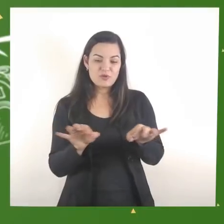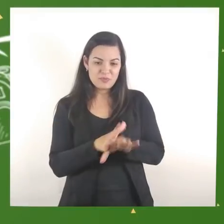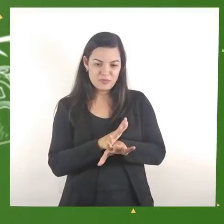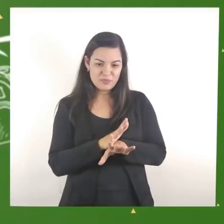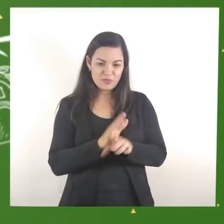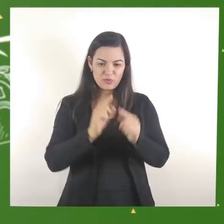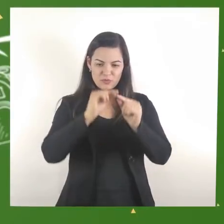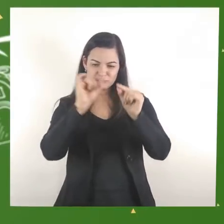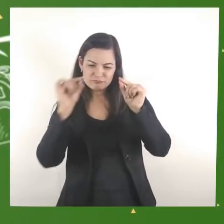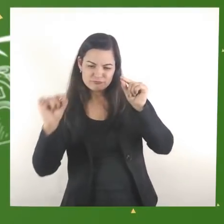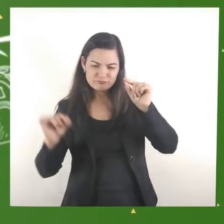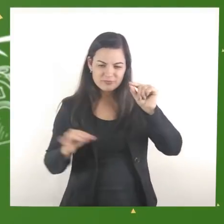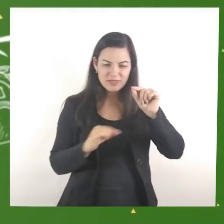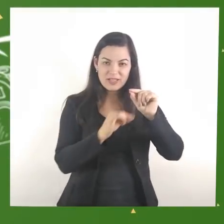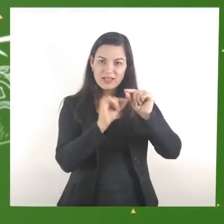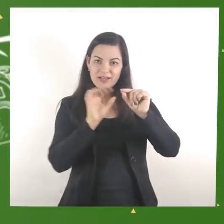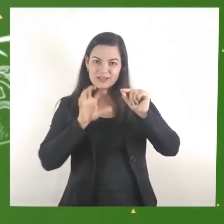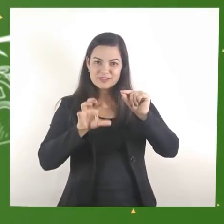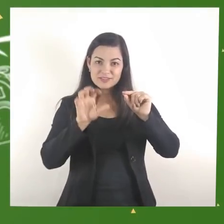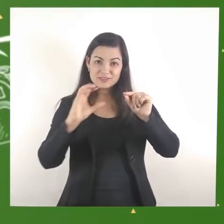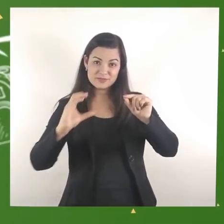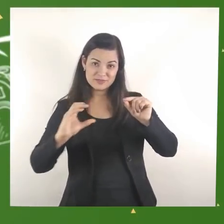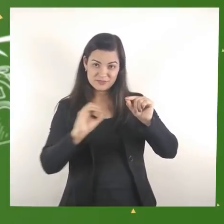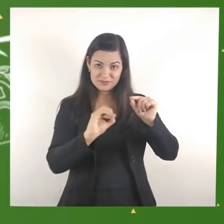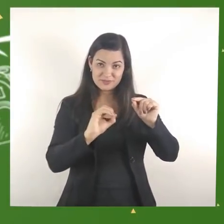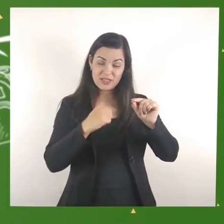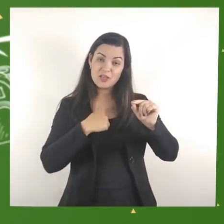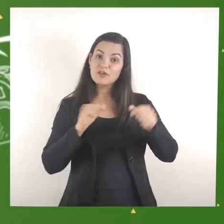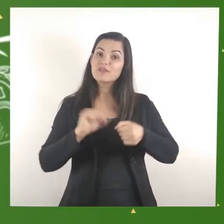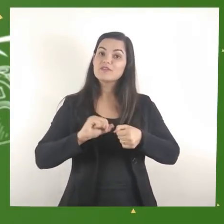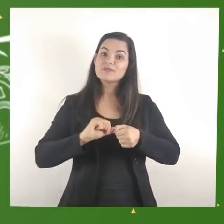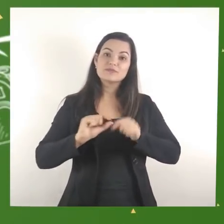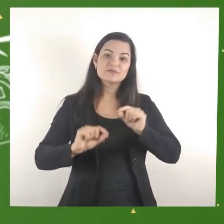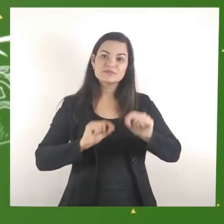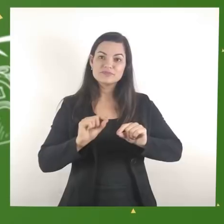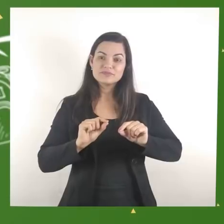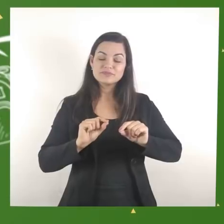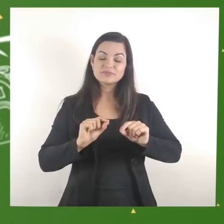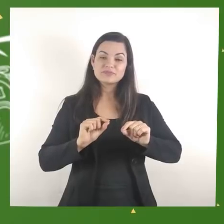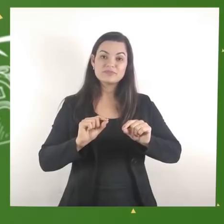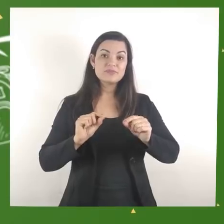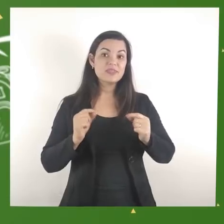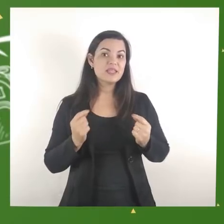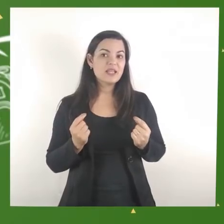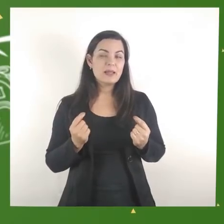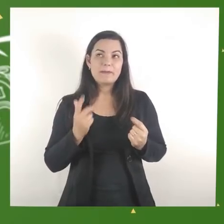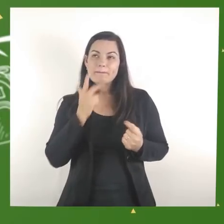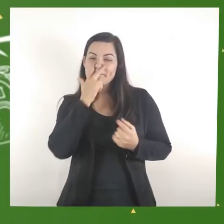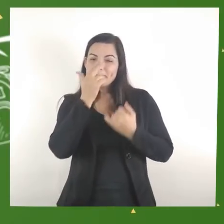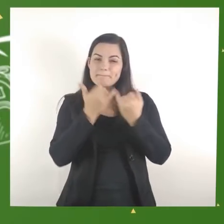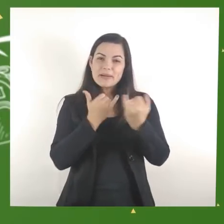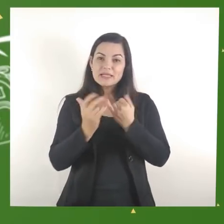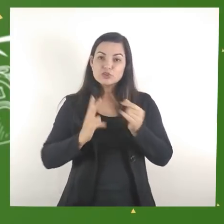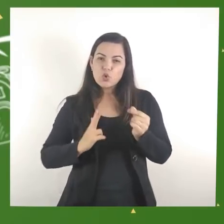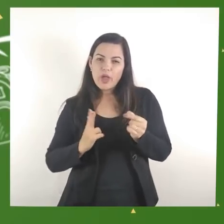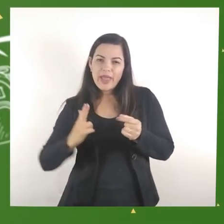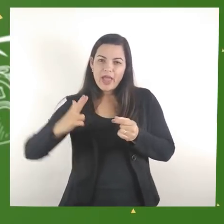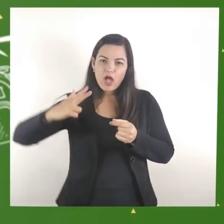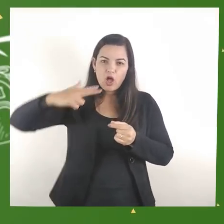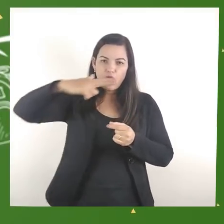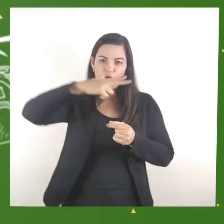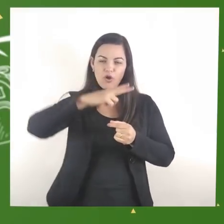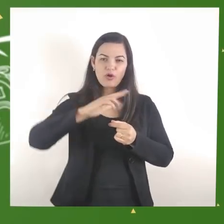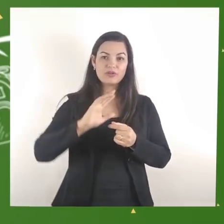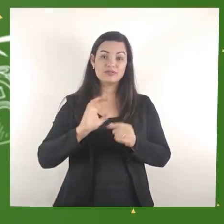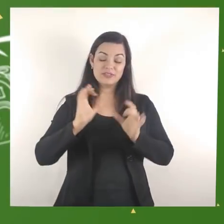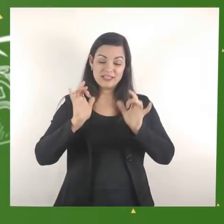região centro-oeste. Eu vou fazer como se eu estivesse recortando esse mapa, deixando